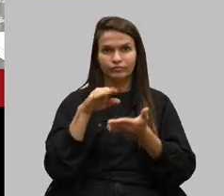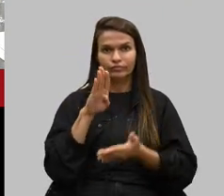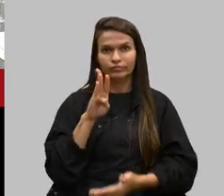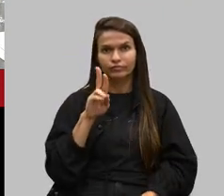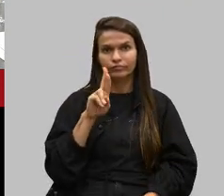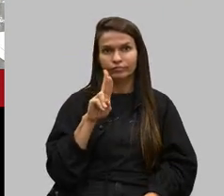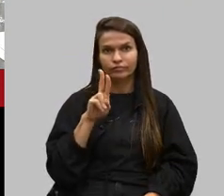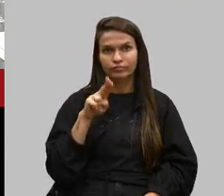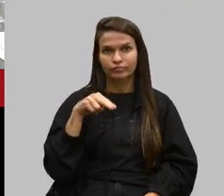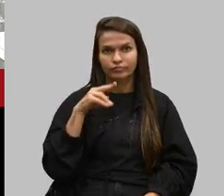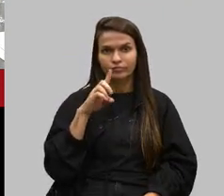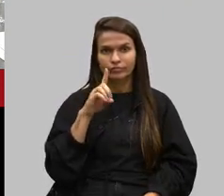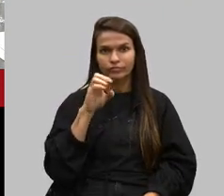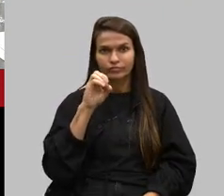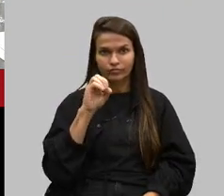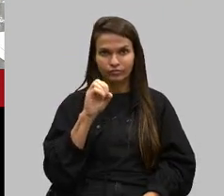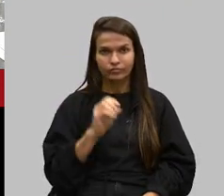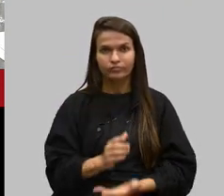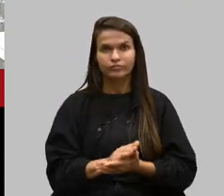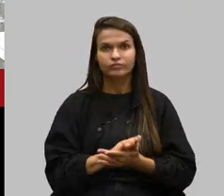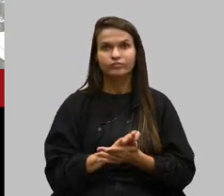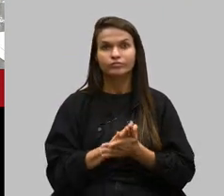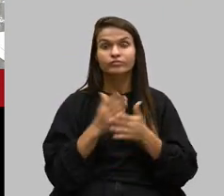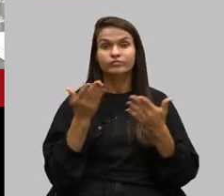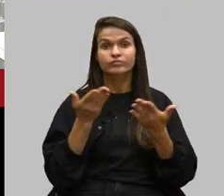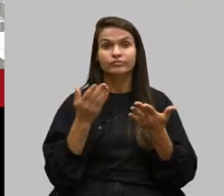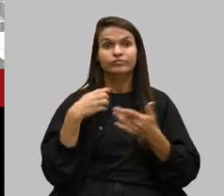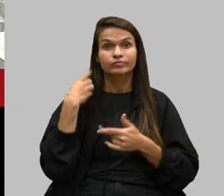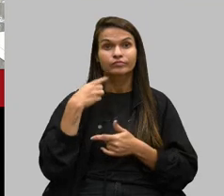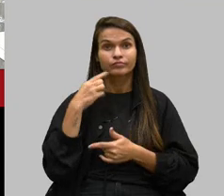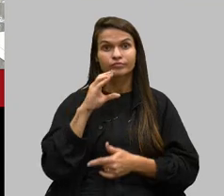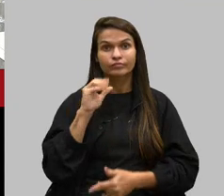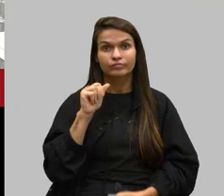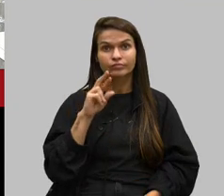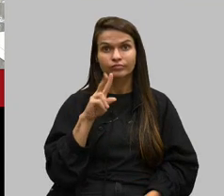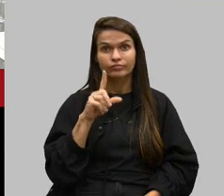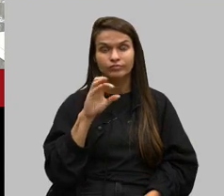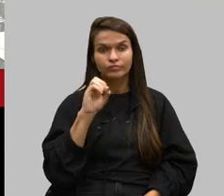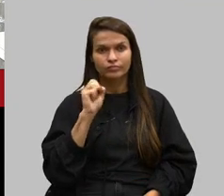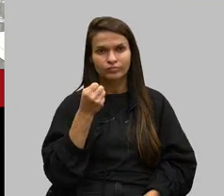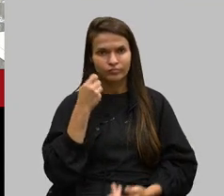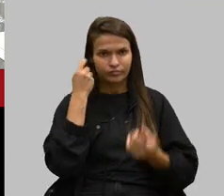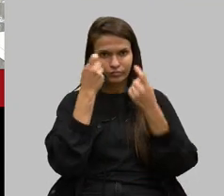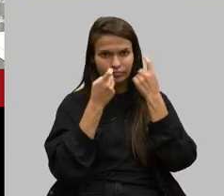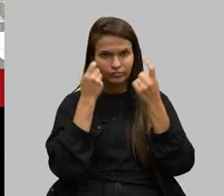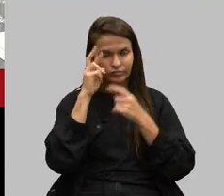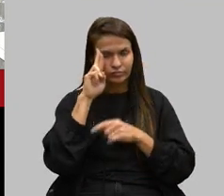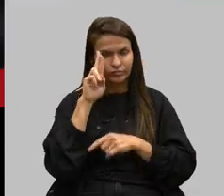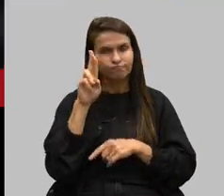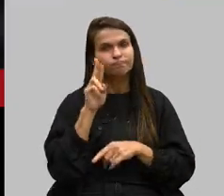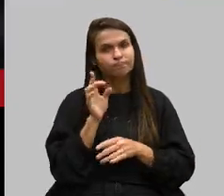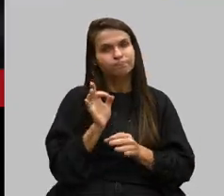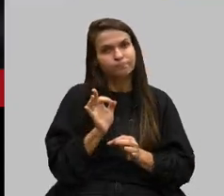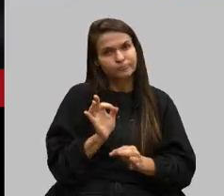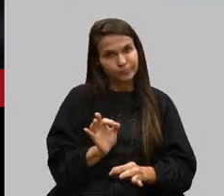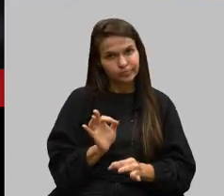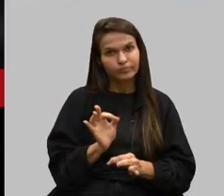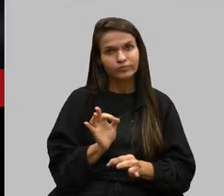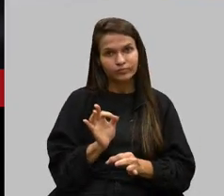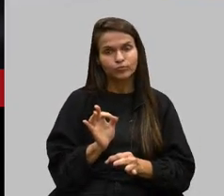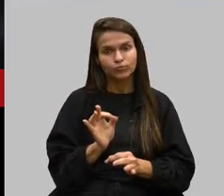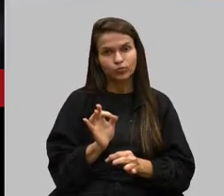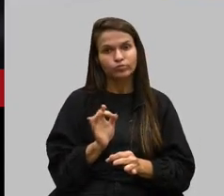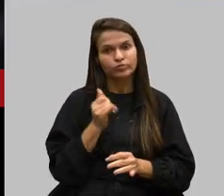eh Deputado Antônio Carlos Arantes eh sobre a preocupação do senhor é obviamente eu eu recomendo que o senhor entre em